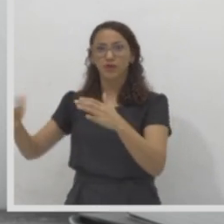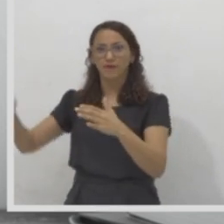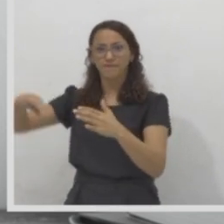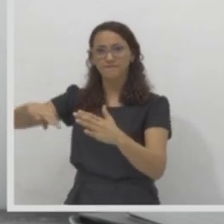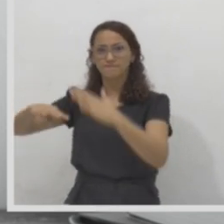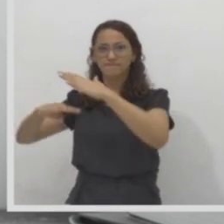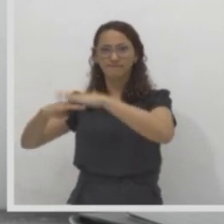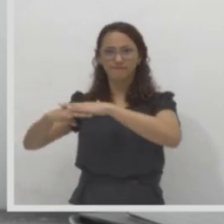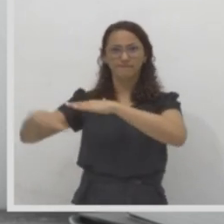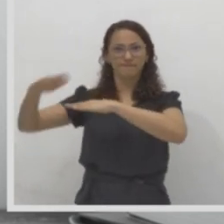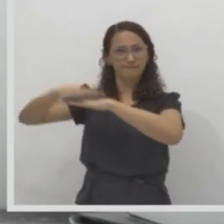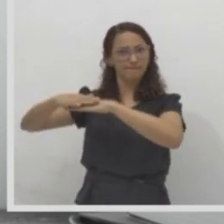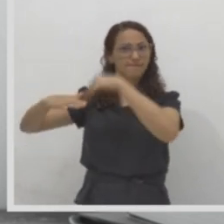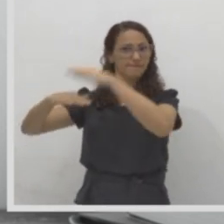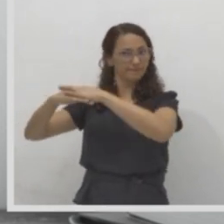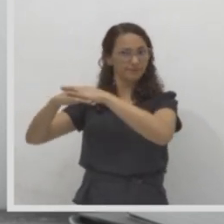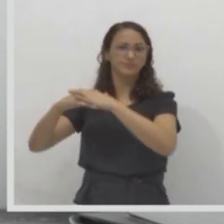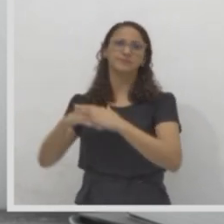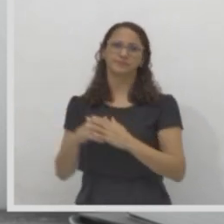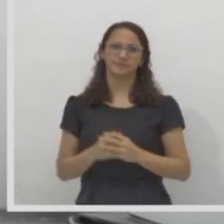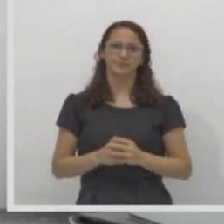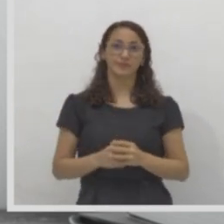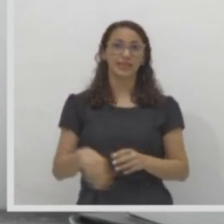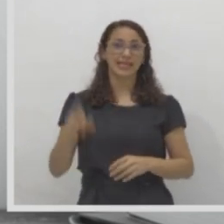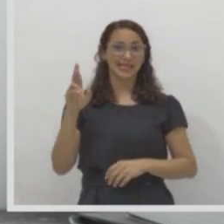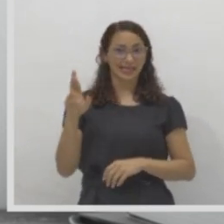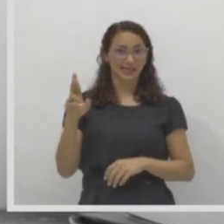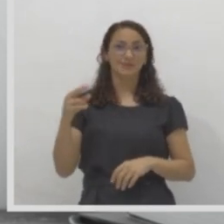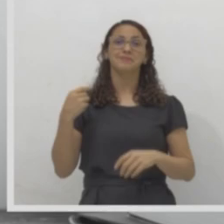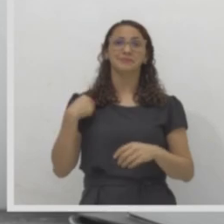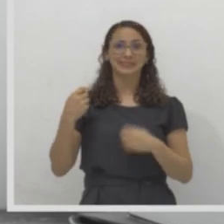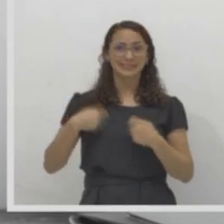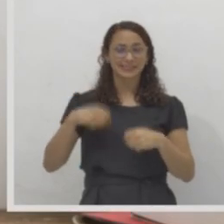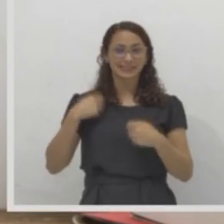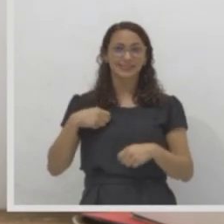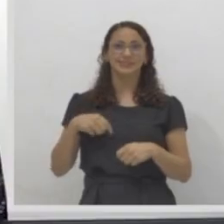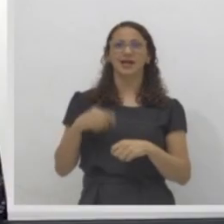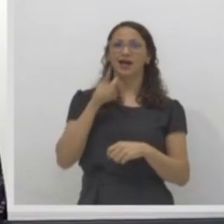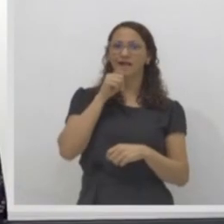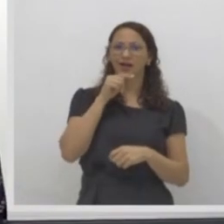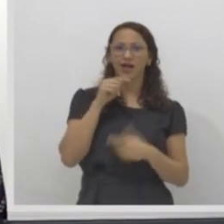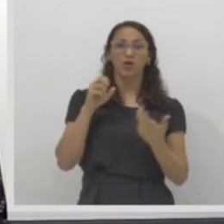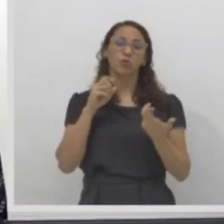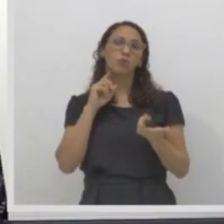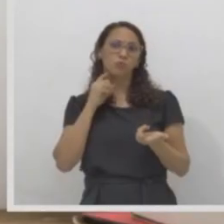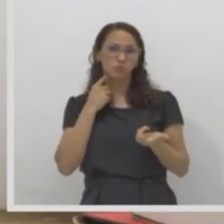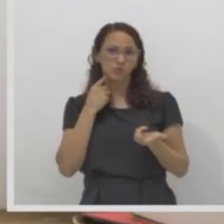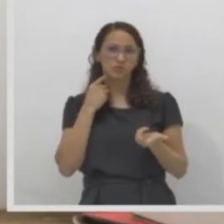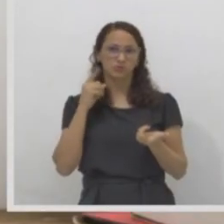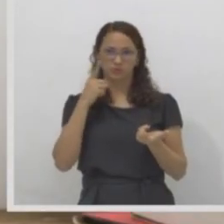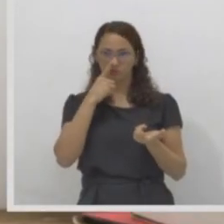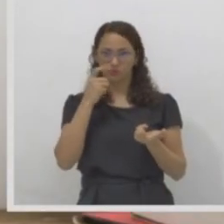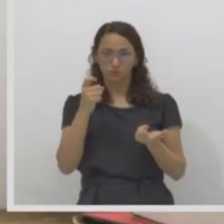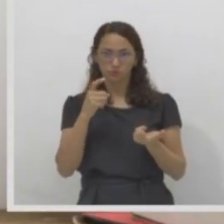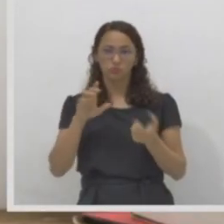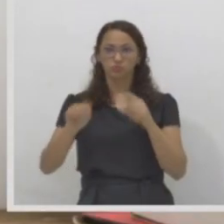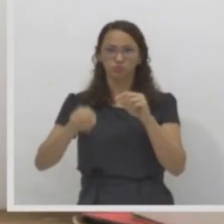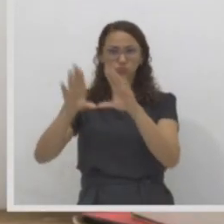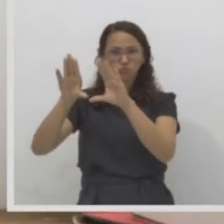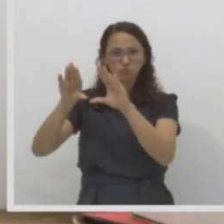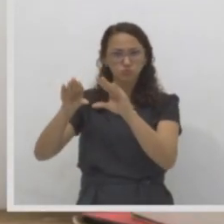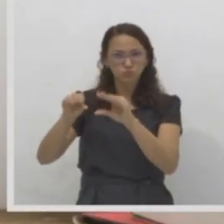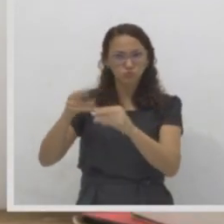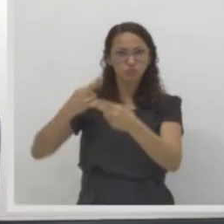reduzir, reutilizar e reciclar como medidas adequadas em relação ao lixo. As referências da nossa aula foram